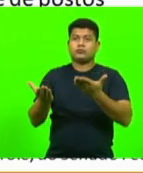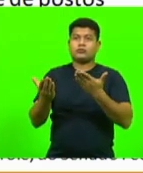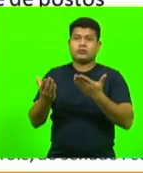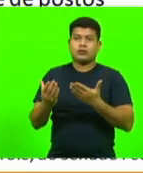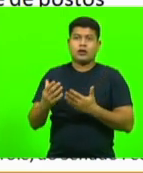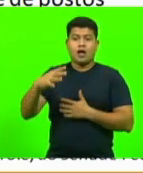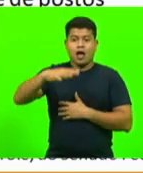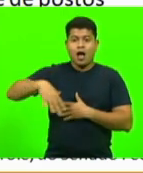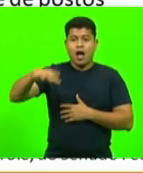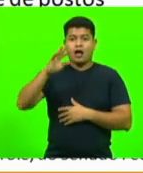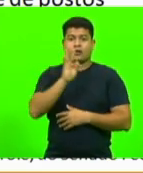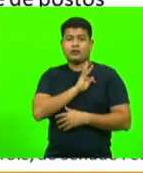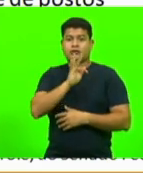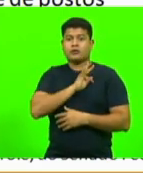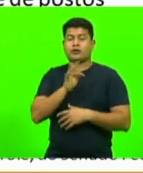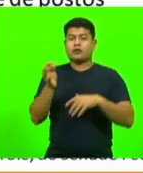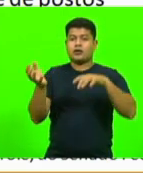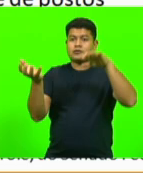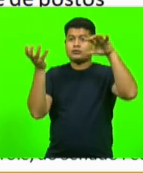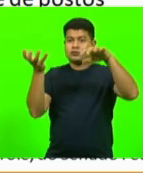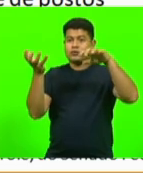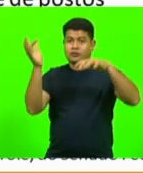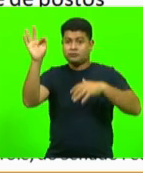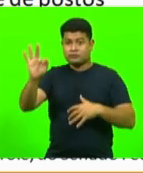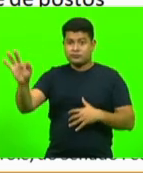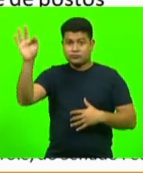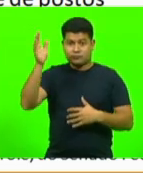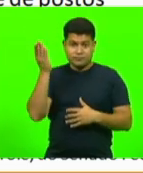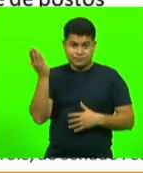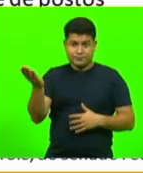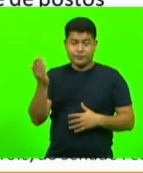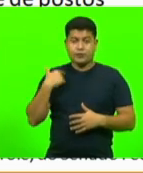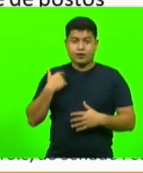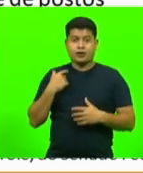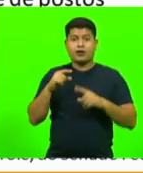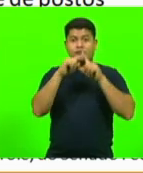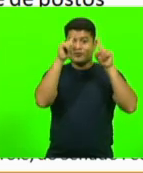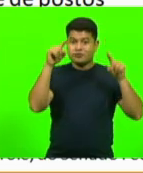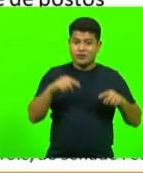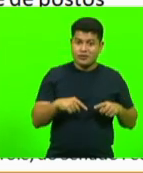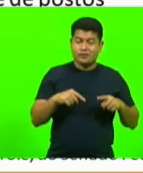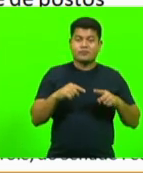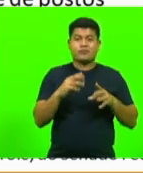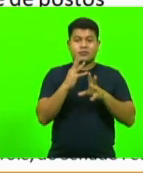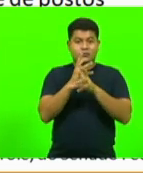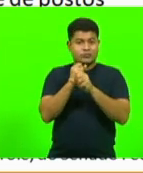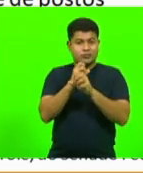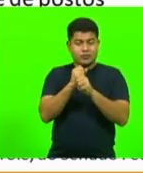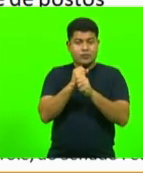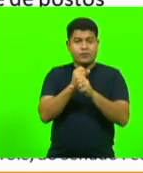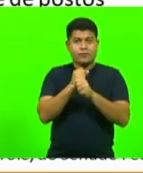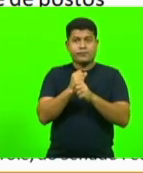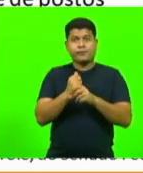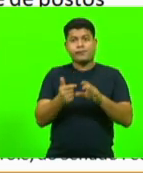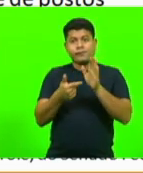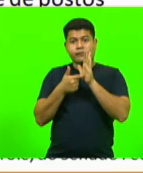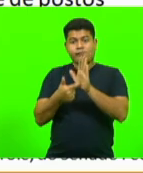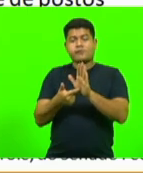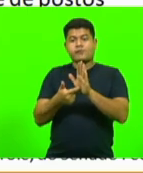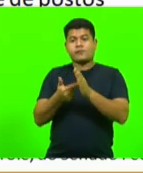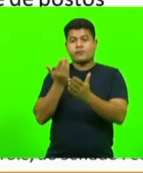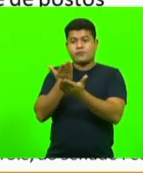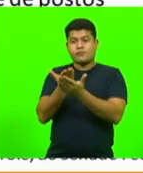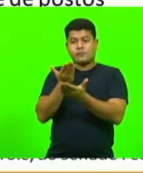ser pela área técnica do Senado Federal ou seja um servidor concursado fez essa essa Esse